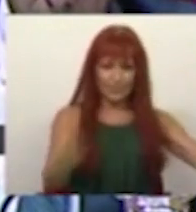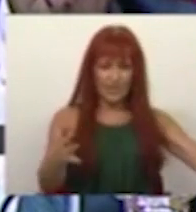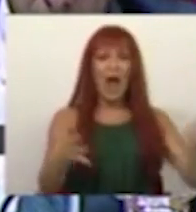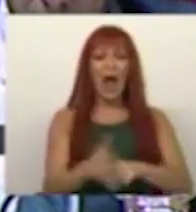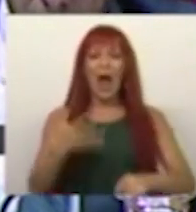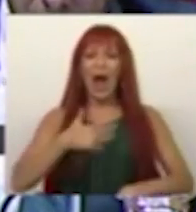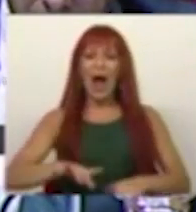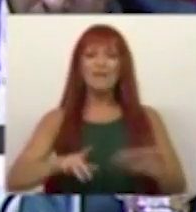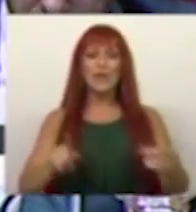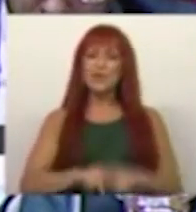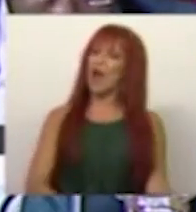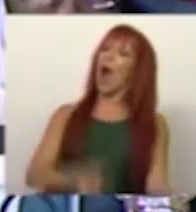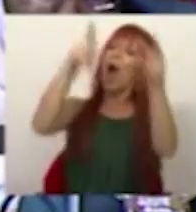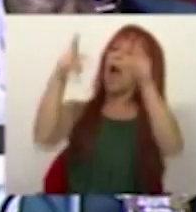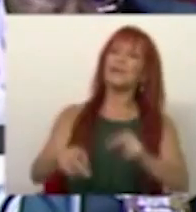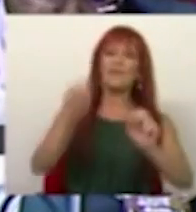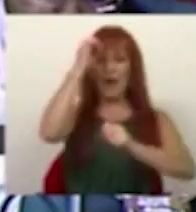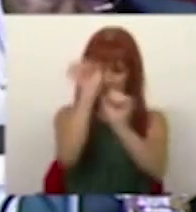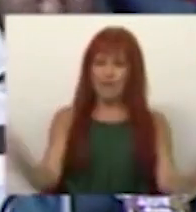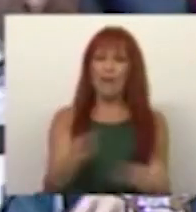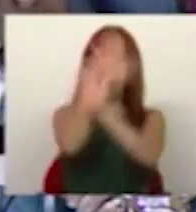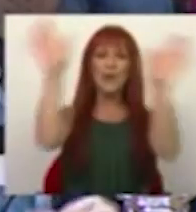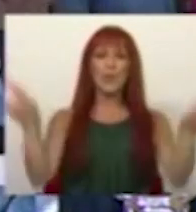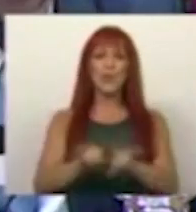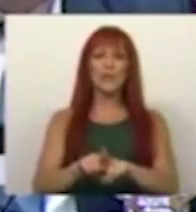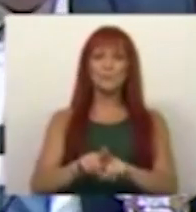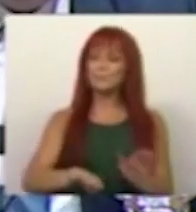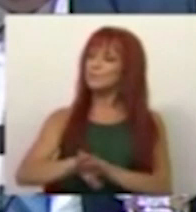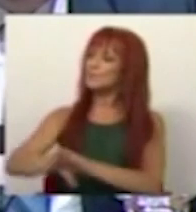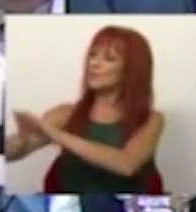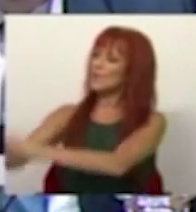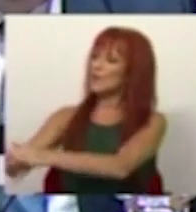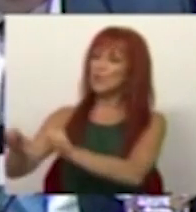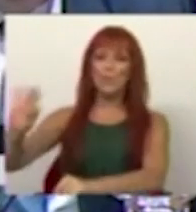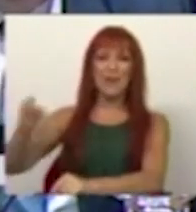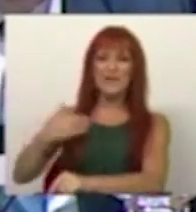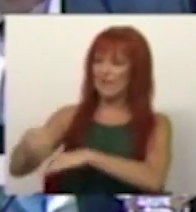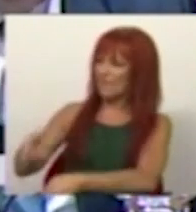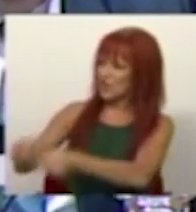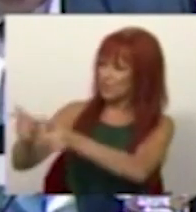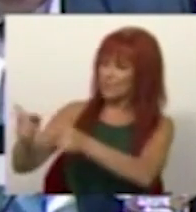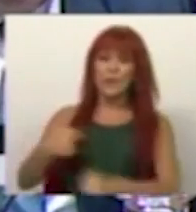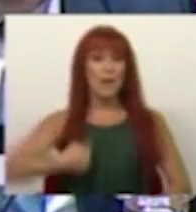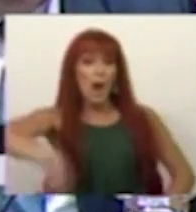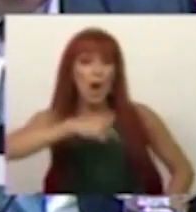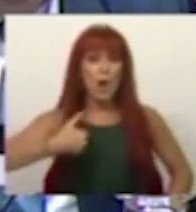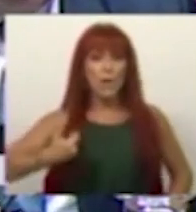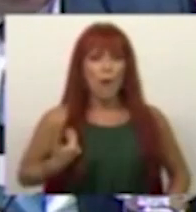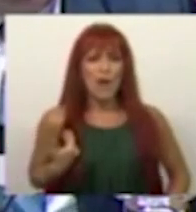querem uma alternativa clara, polarizada à direita pelo PSD. Compete-nos a